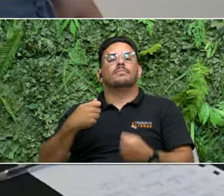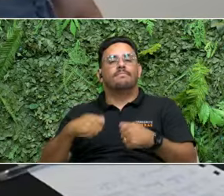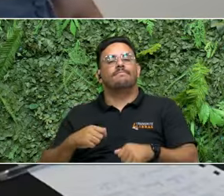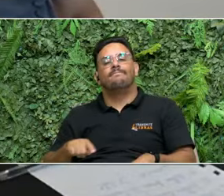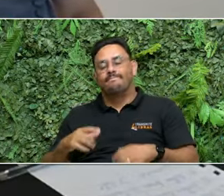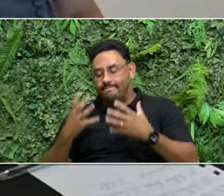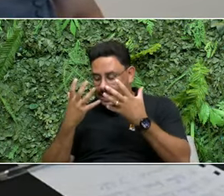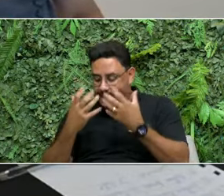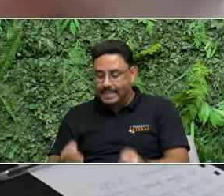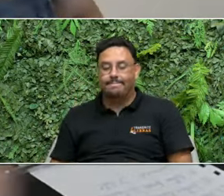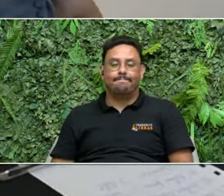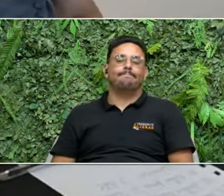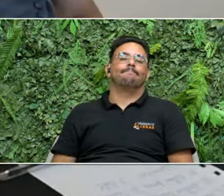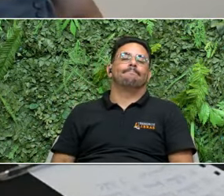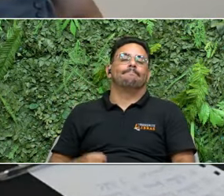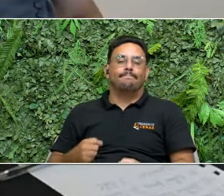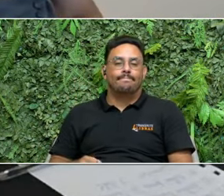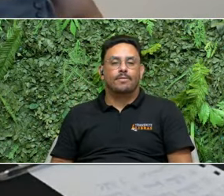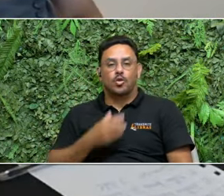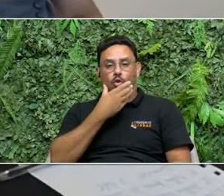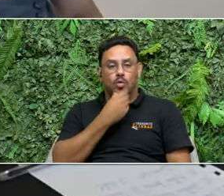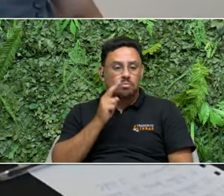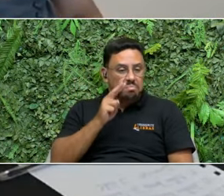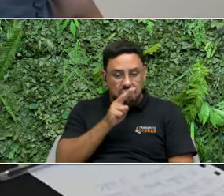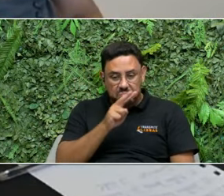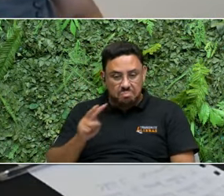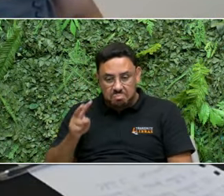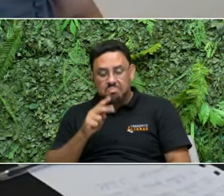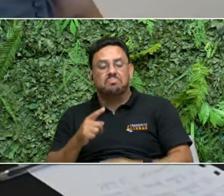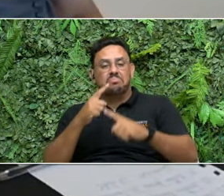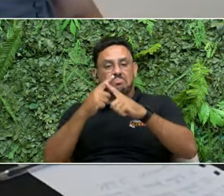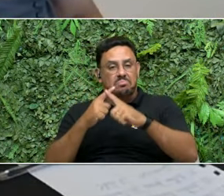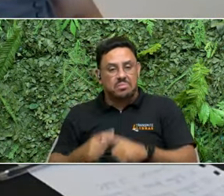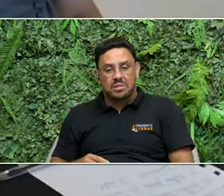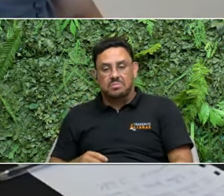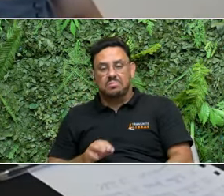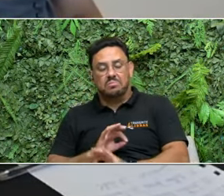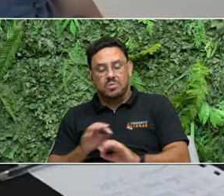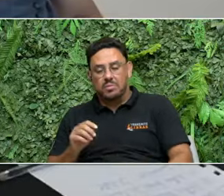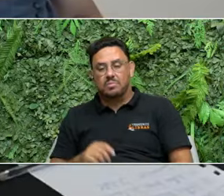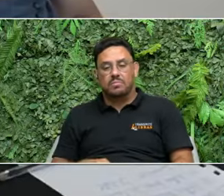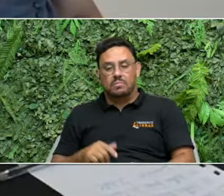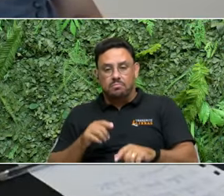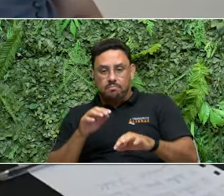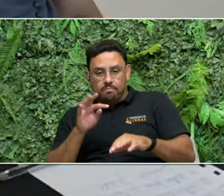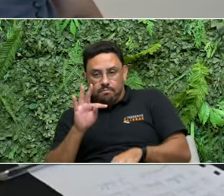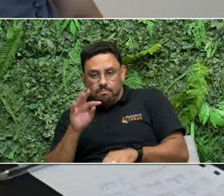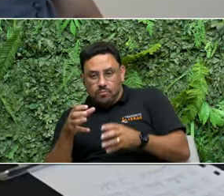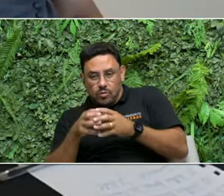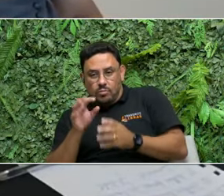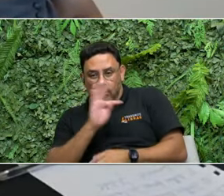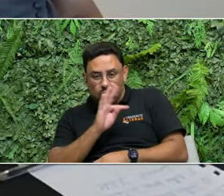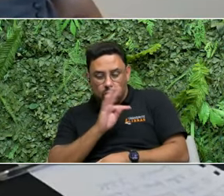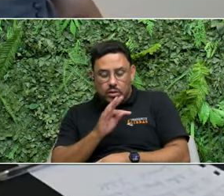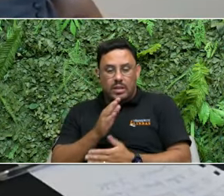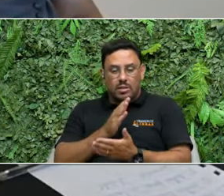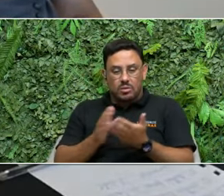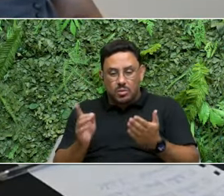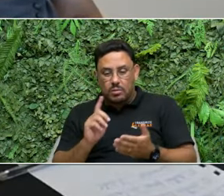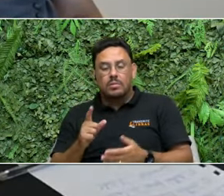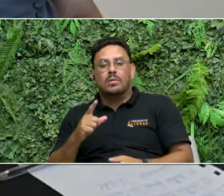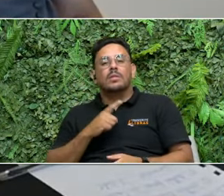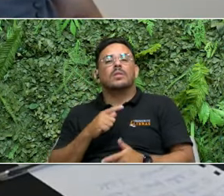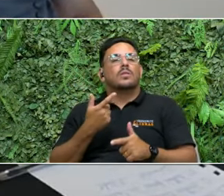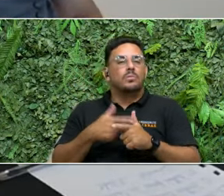Machado E aí eu tenho que dar o braço a torcer é um cara que vivencia o clássico como poucos né Tecnicamente